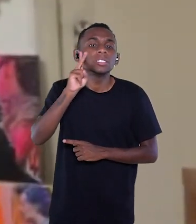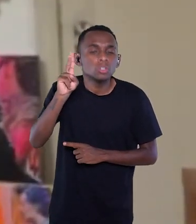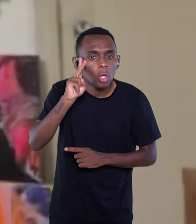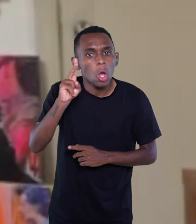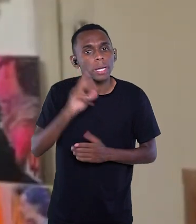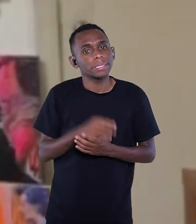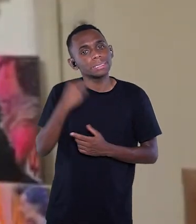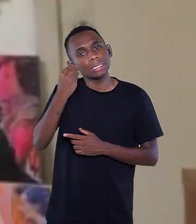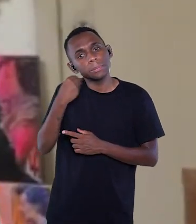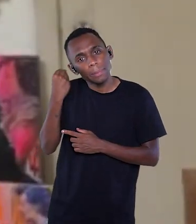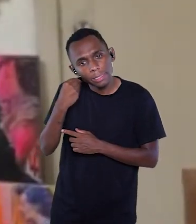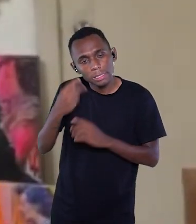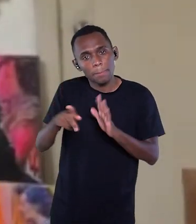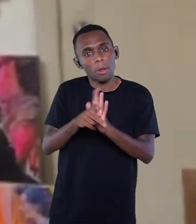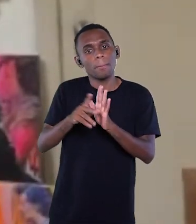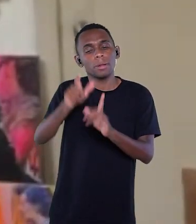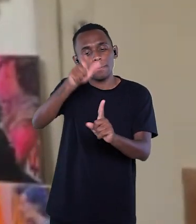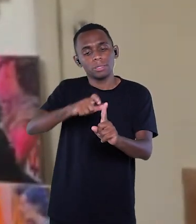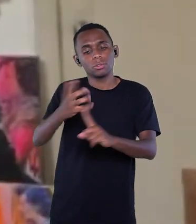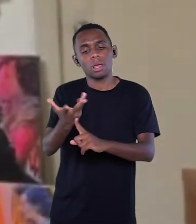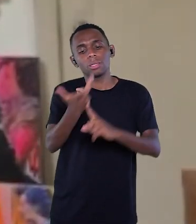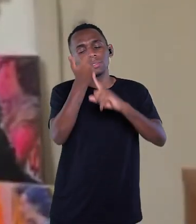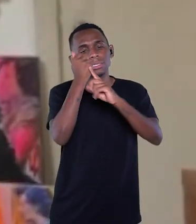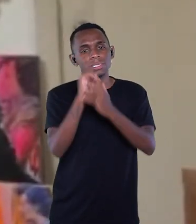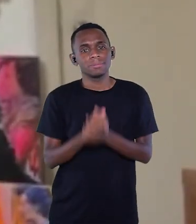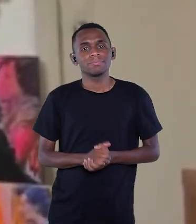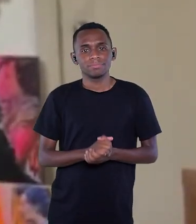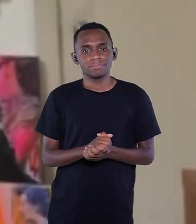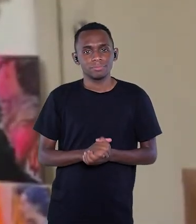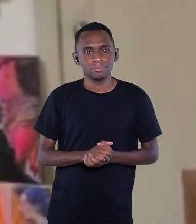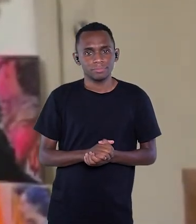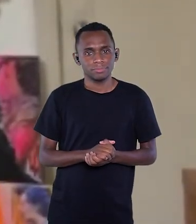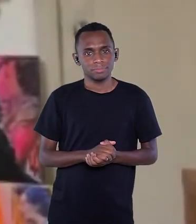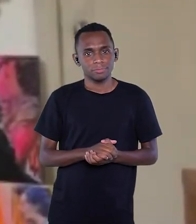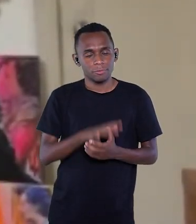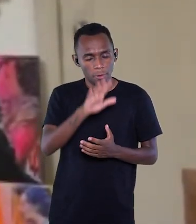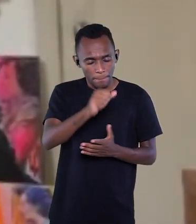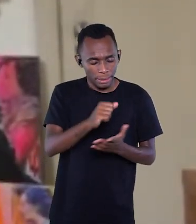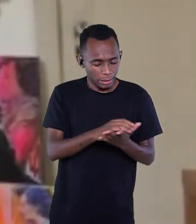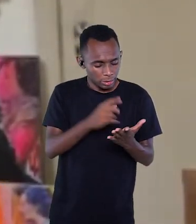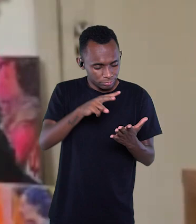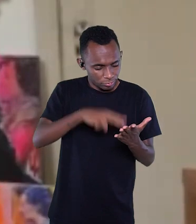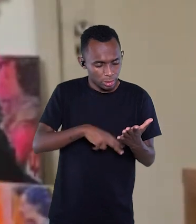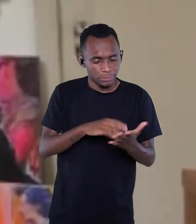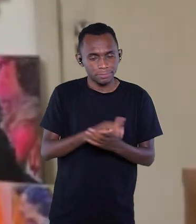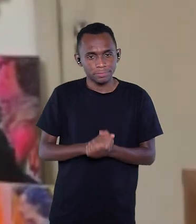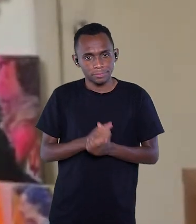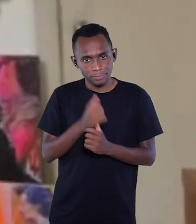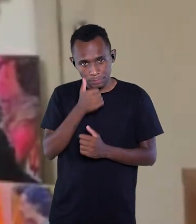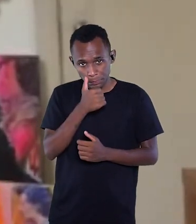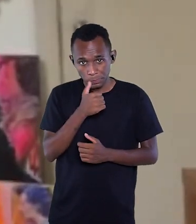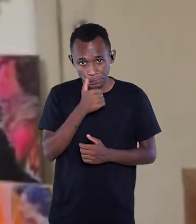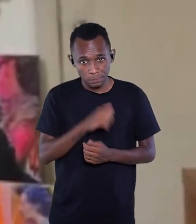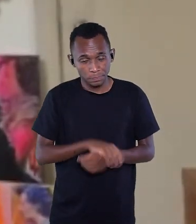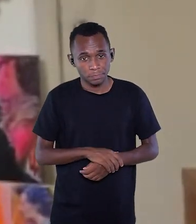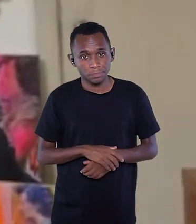história do artista, né? Vou pegar essa primeira parte dele aqui.